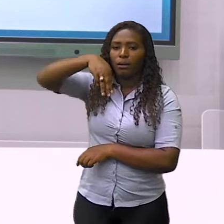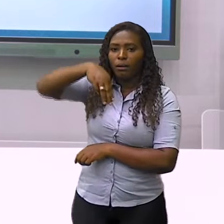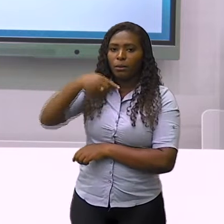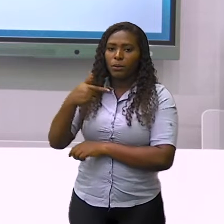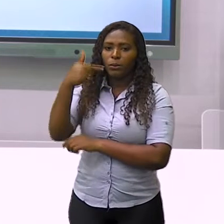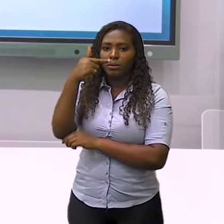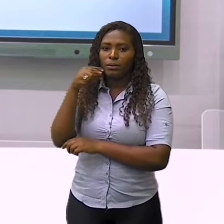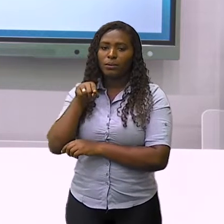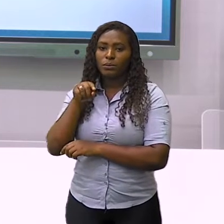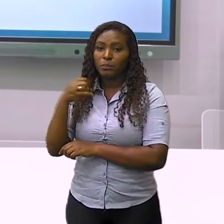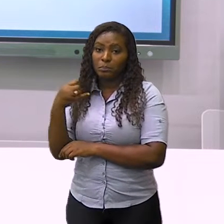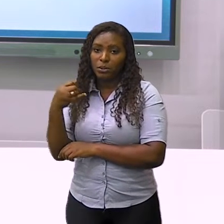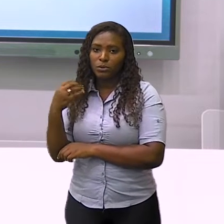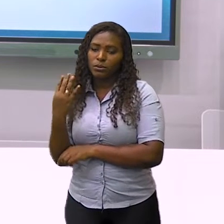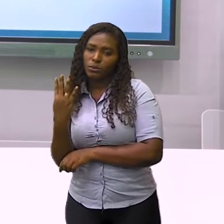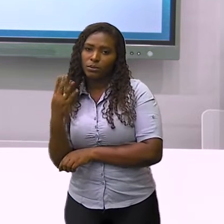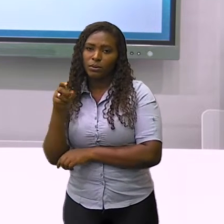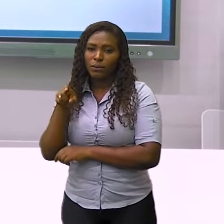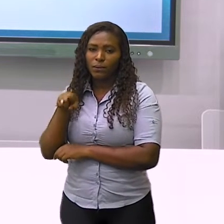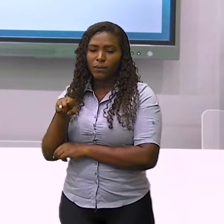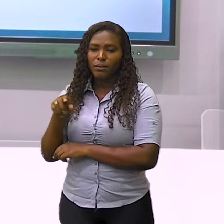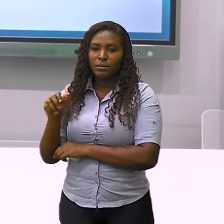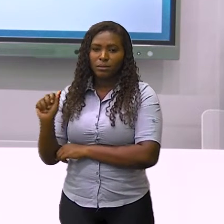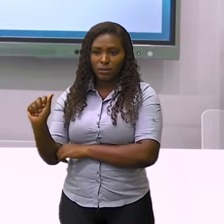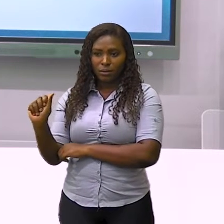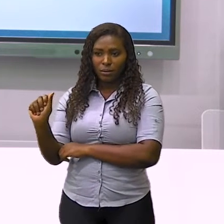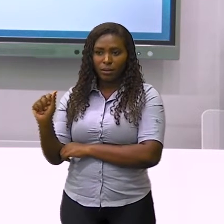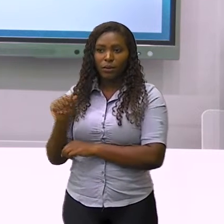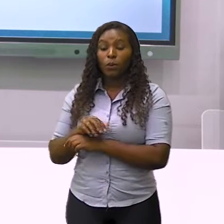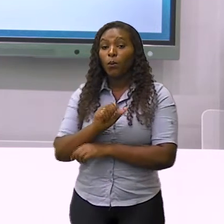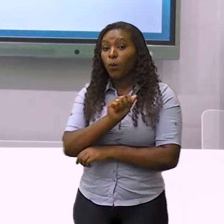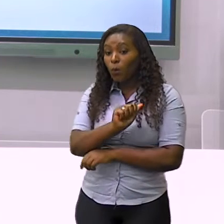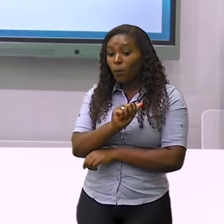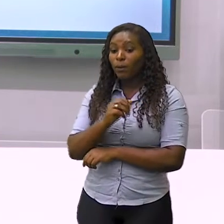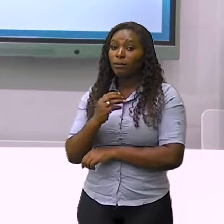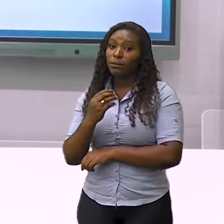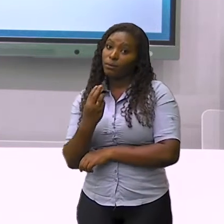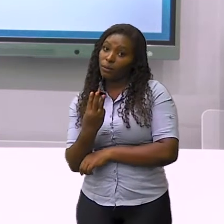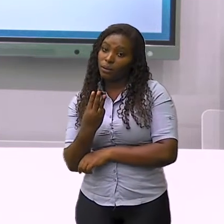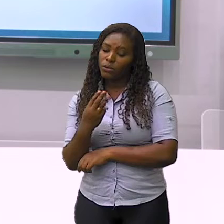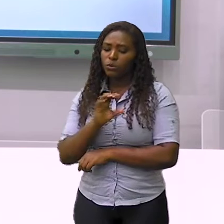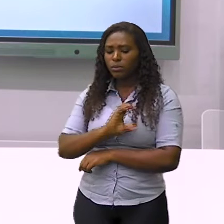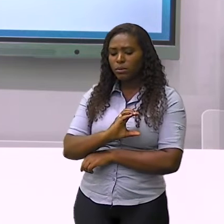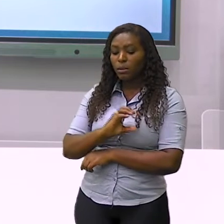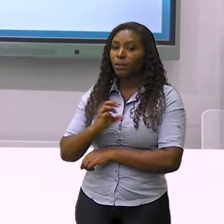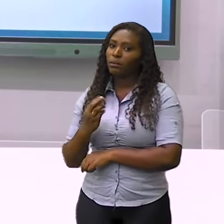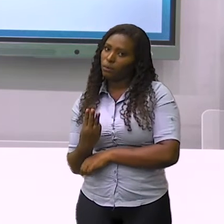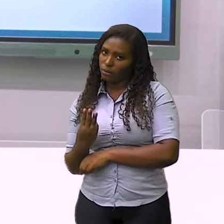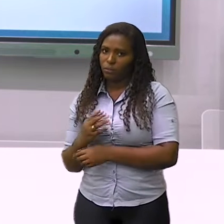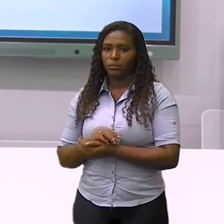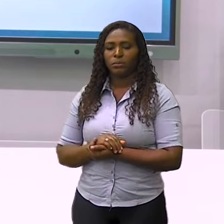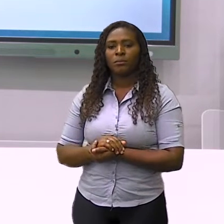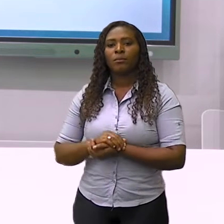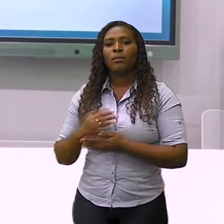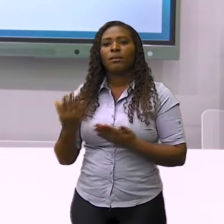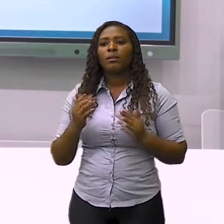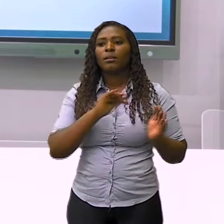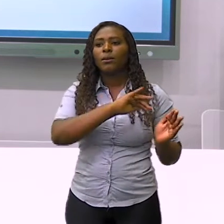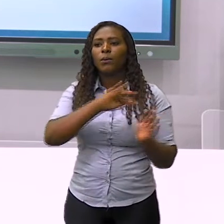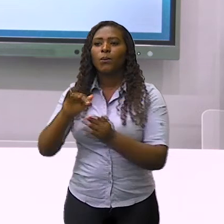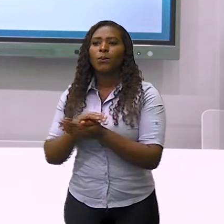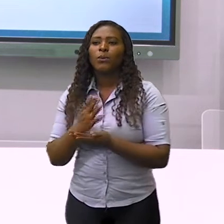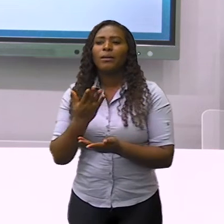justamente determinar o valor de K na equação, olha só, eu coloquei K, mas escrevi